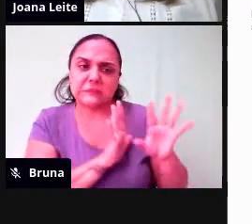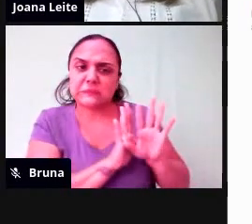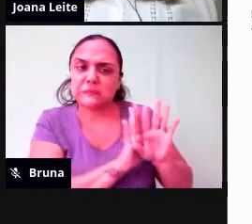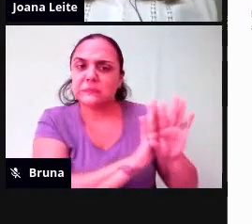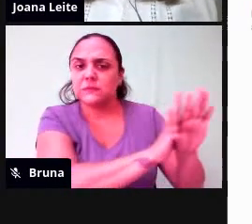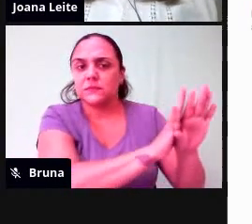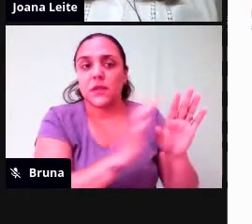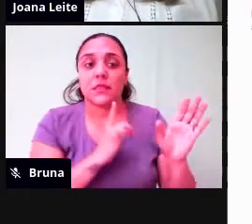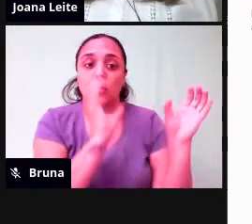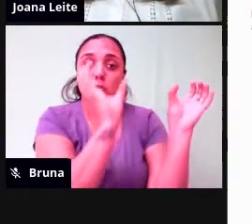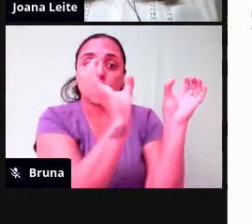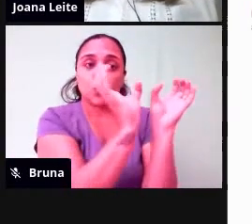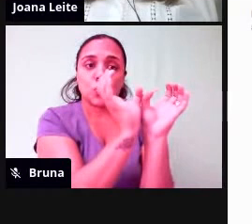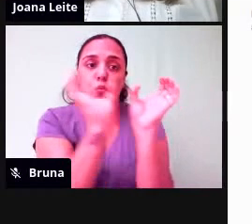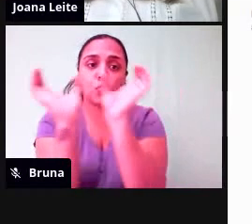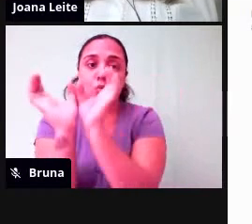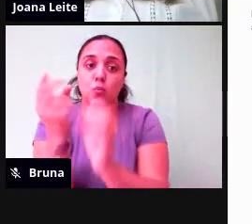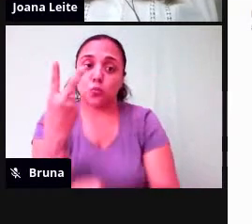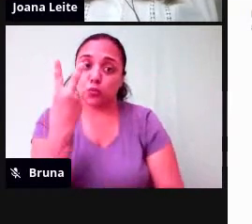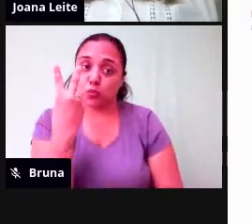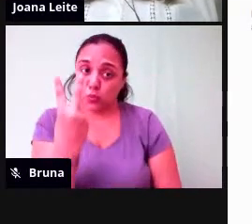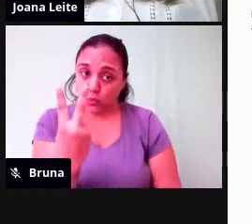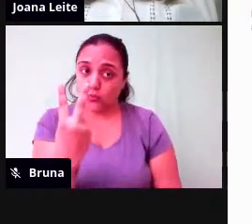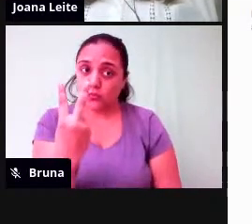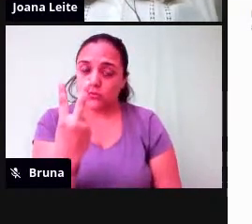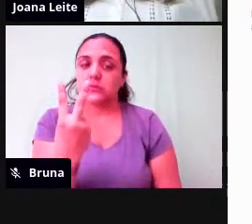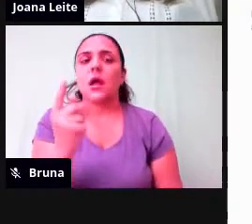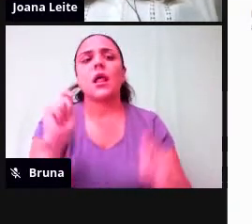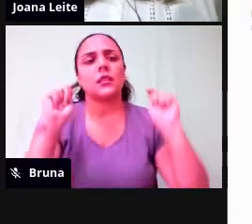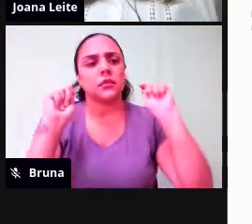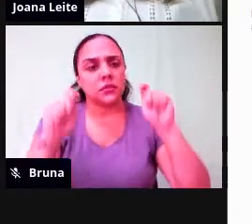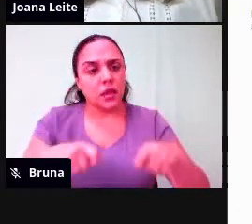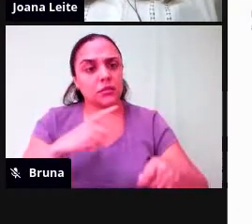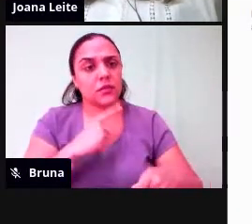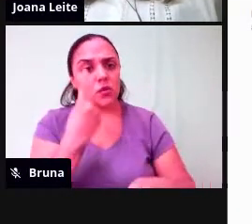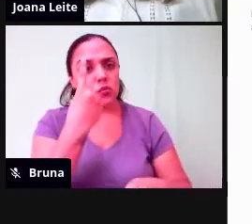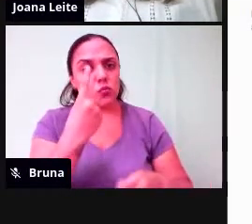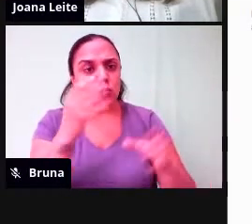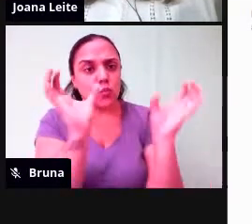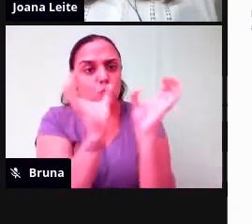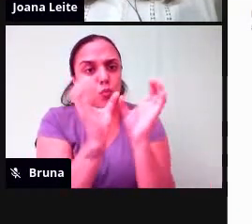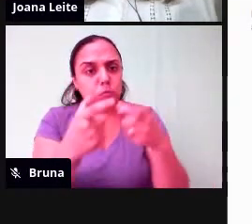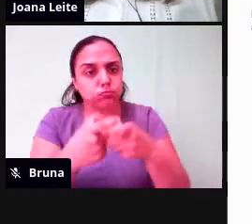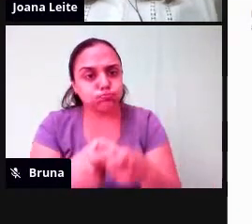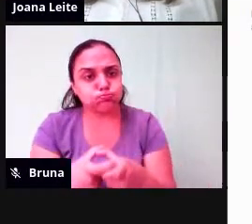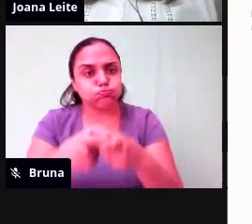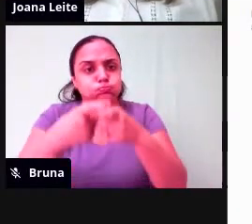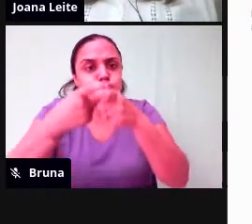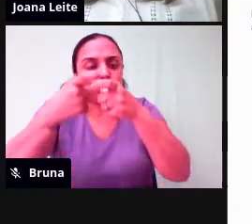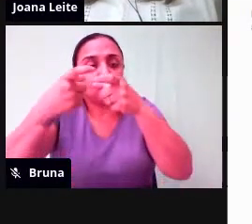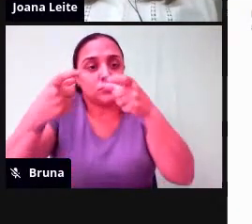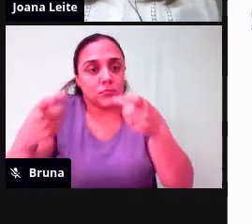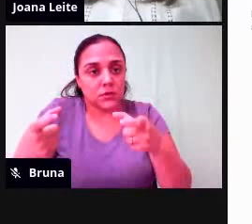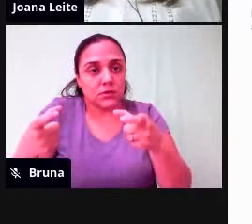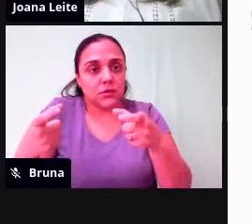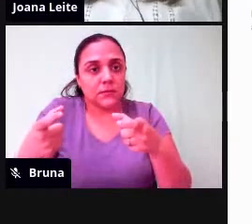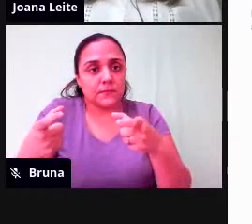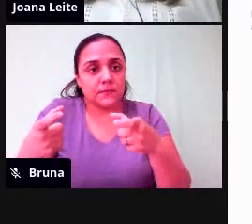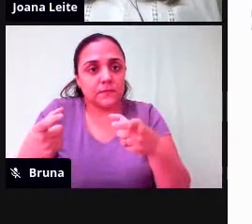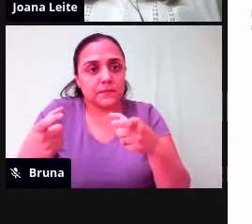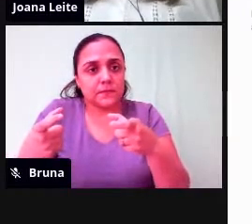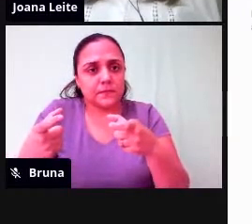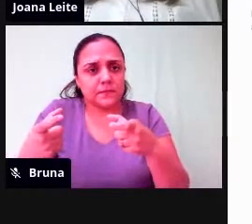grupos, tá? Então, existe, sim, um número maior, uma prevalência maior de dificuldades alimentares quando a gente fala de crianças